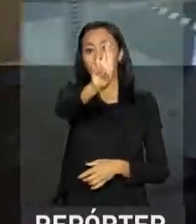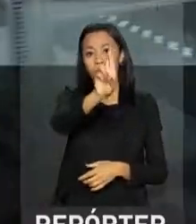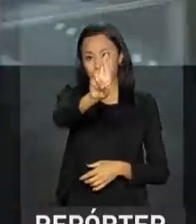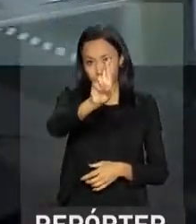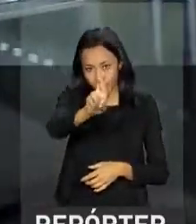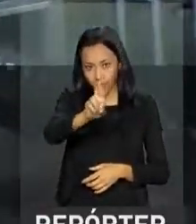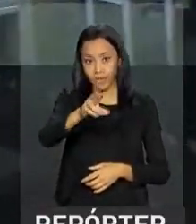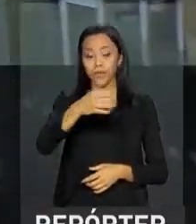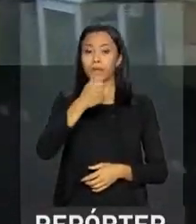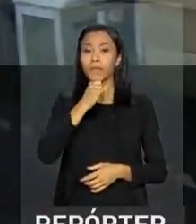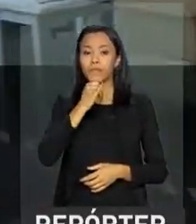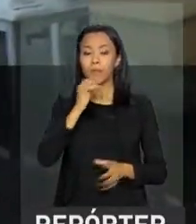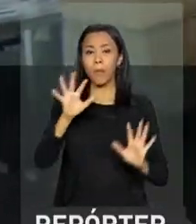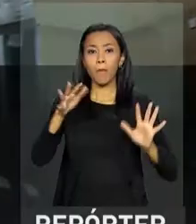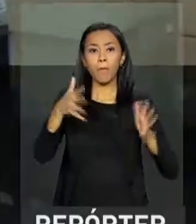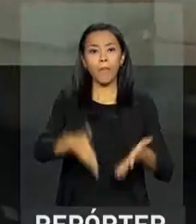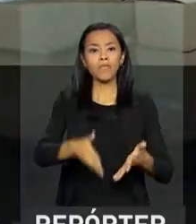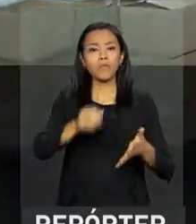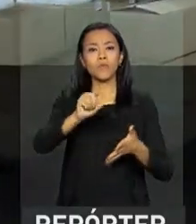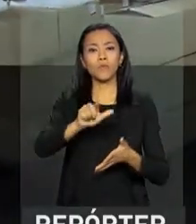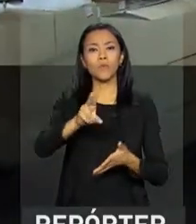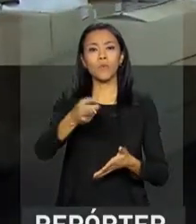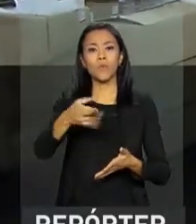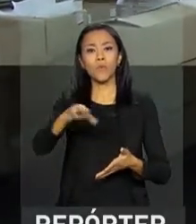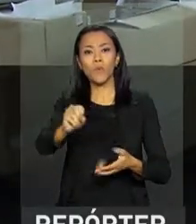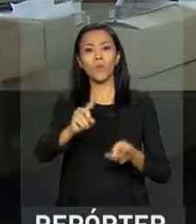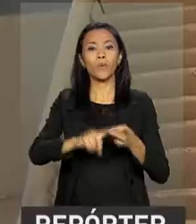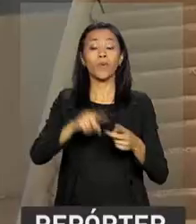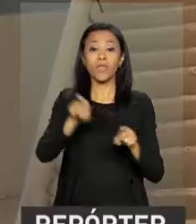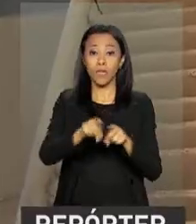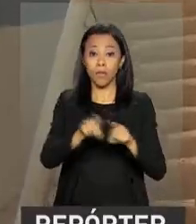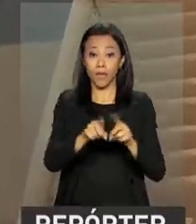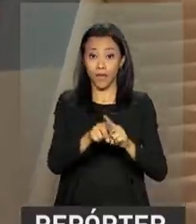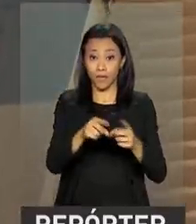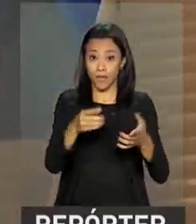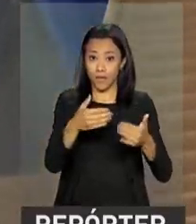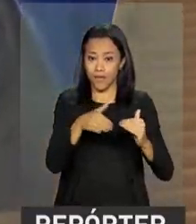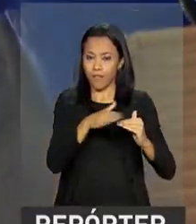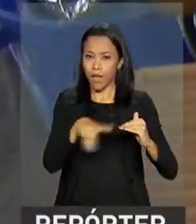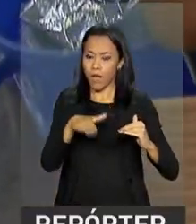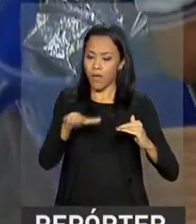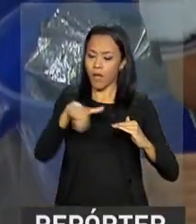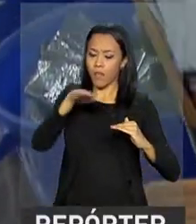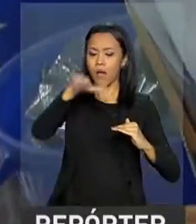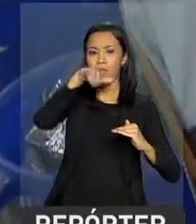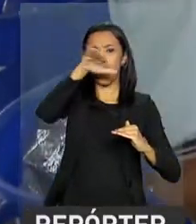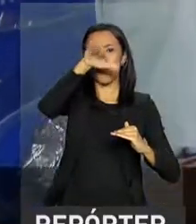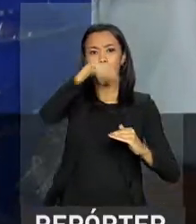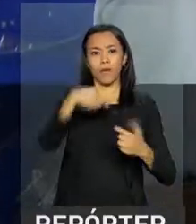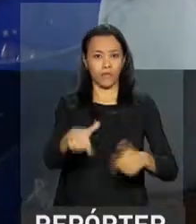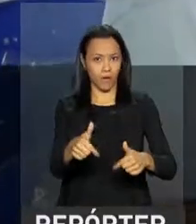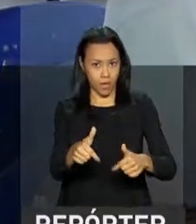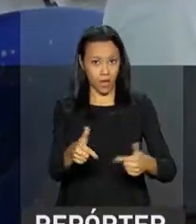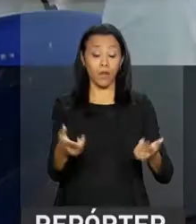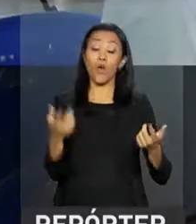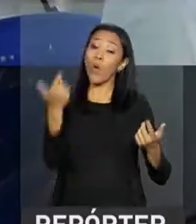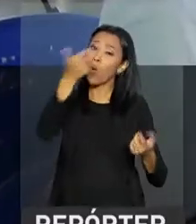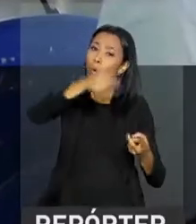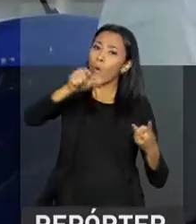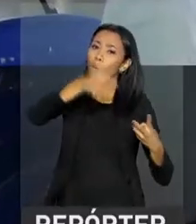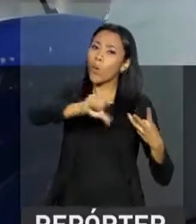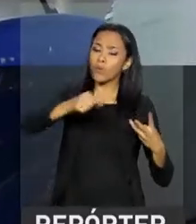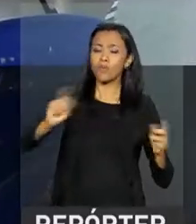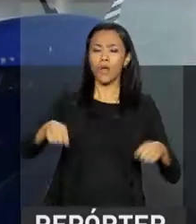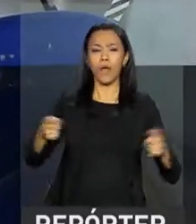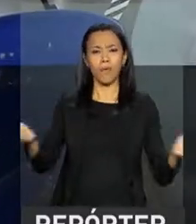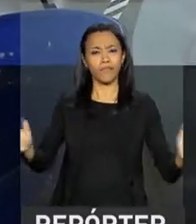participação nos lucros e plano de cargos e salários outros itens podem ser negociados diretamente entre